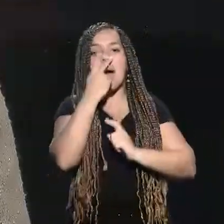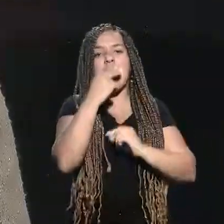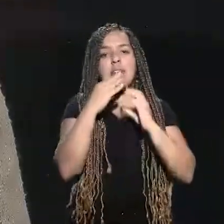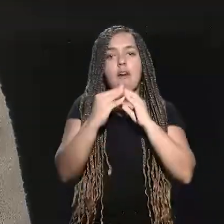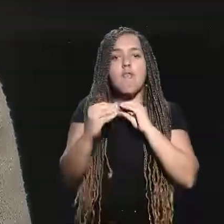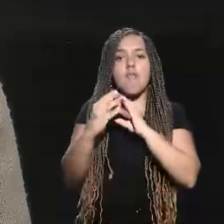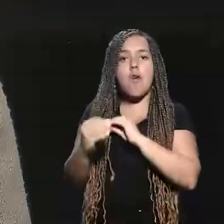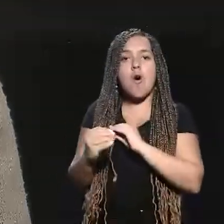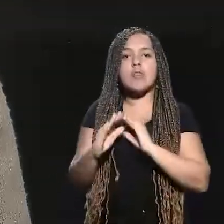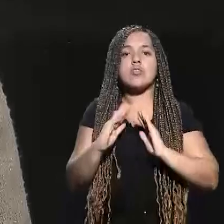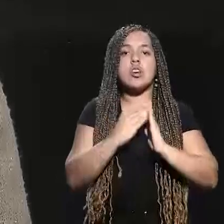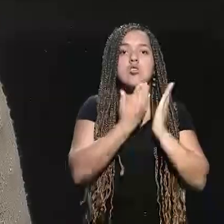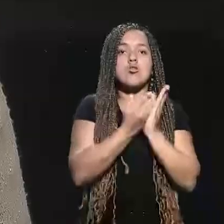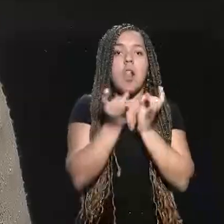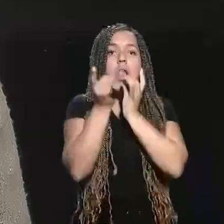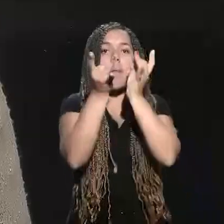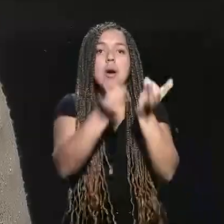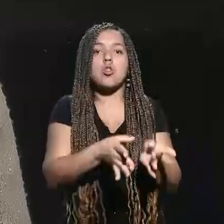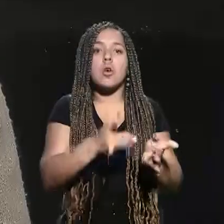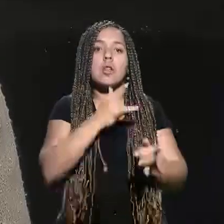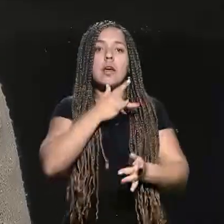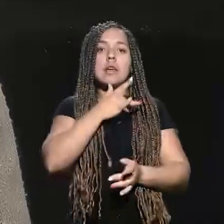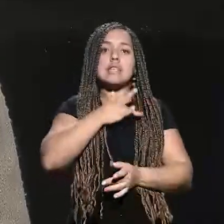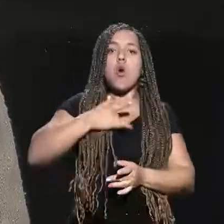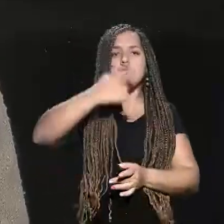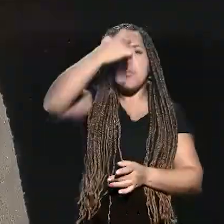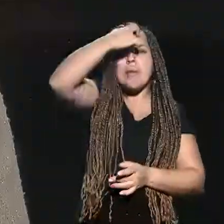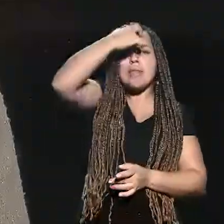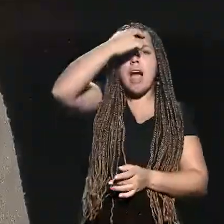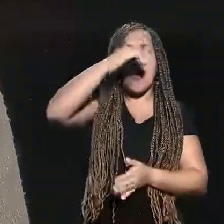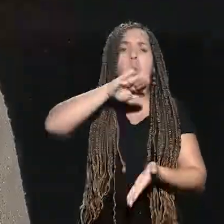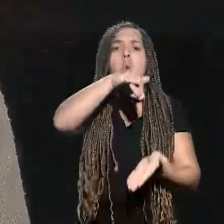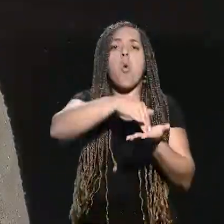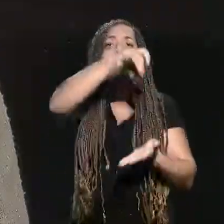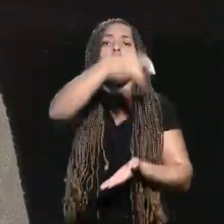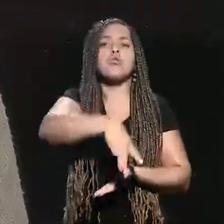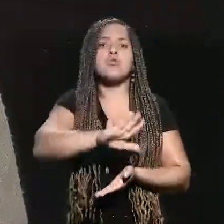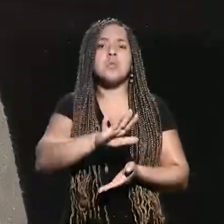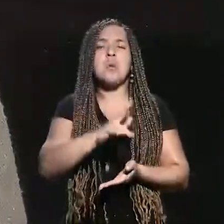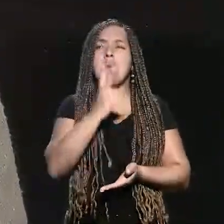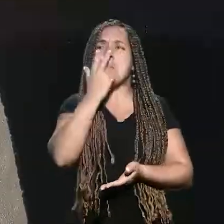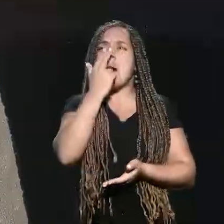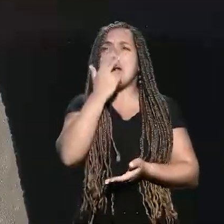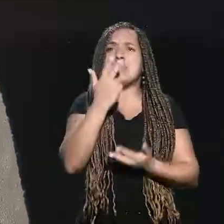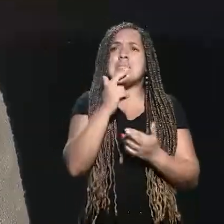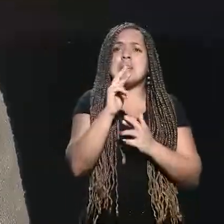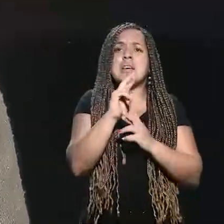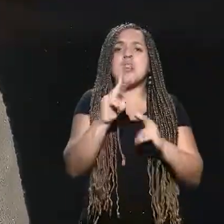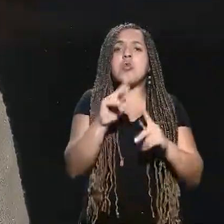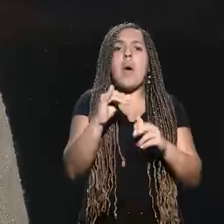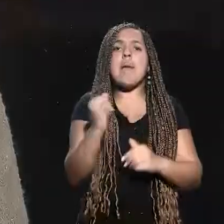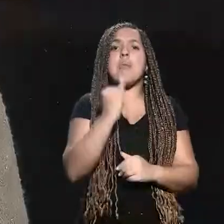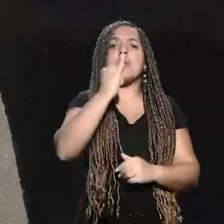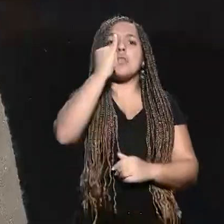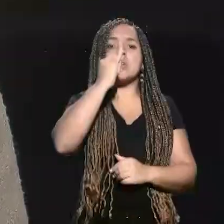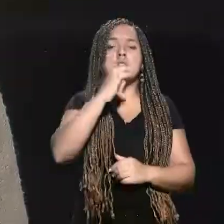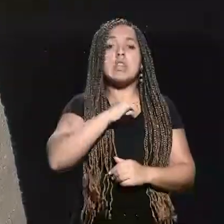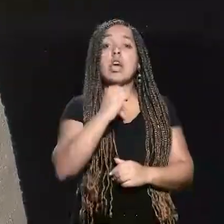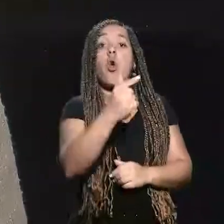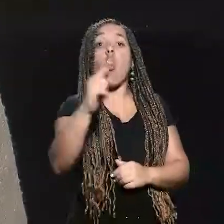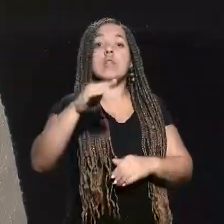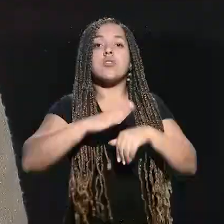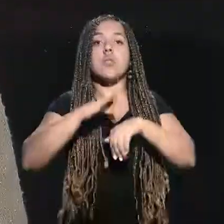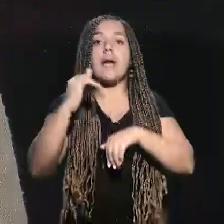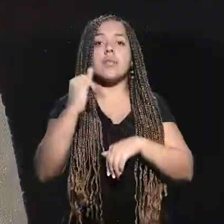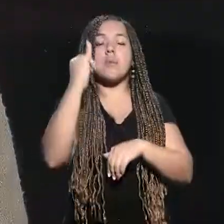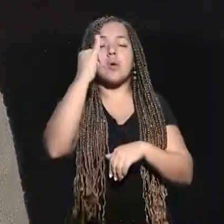escolar. Parece que às vezes a saúde mental fica em último plano, como se fosse algo supérfluo, né, diante de tantas coisas muito